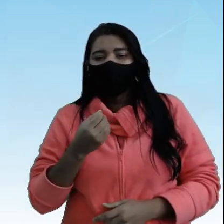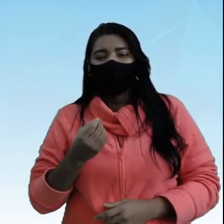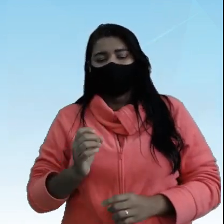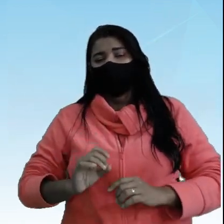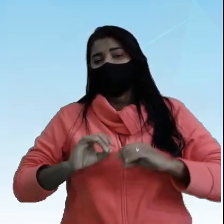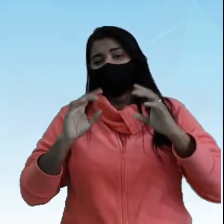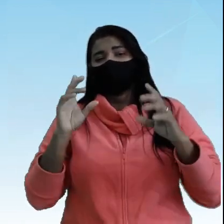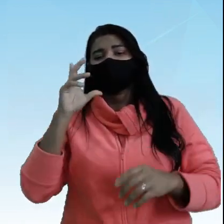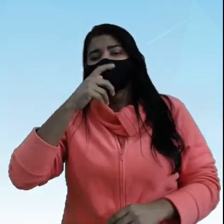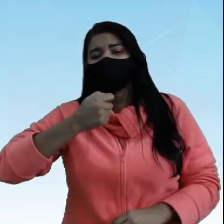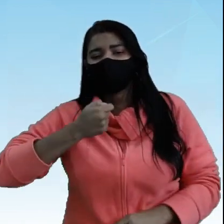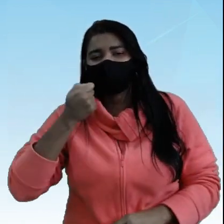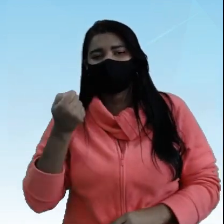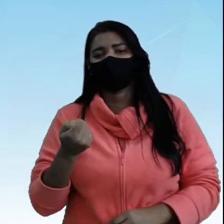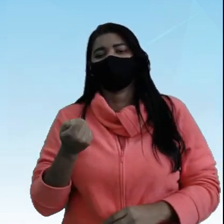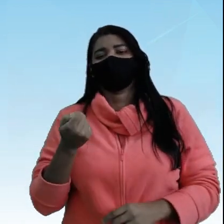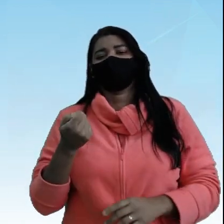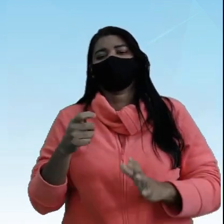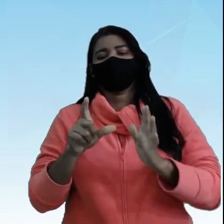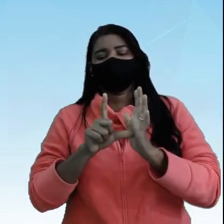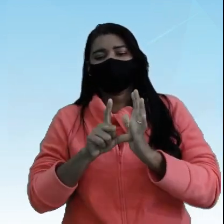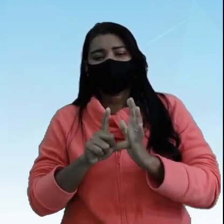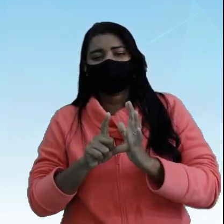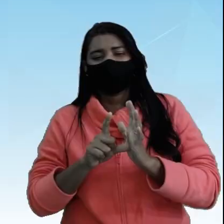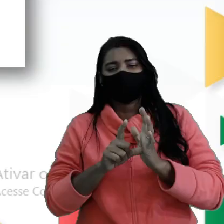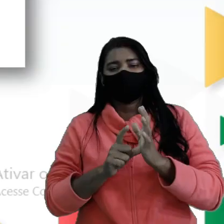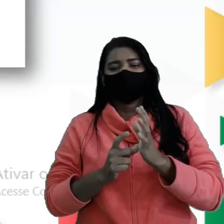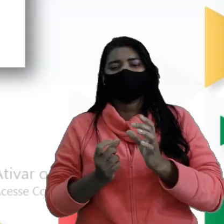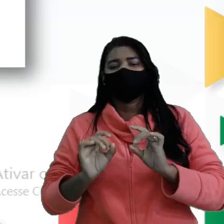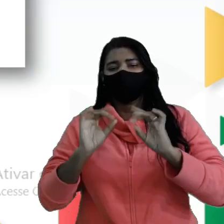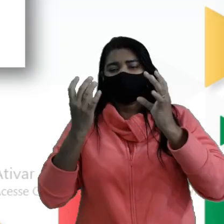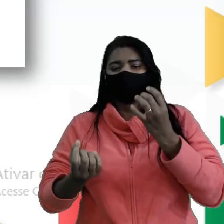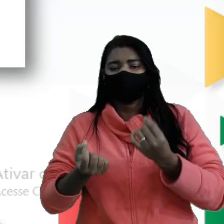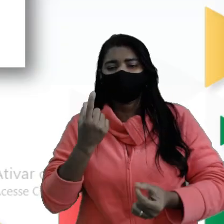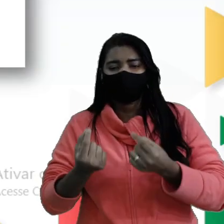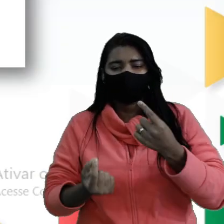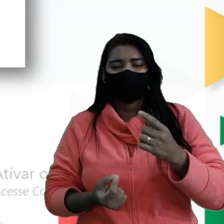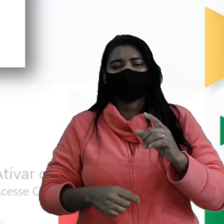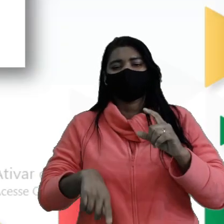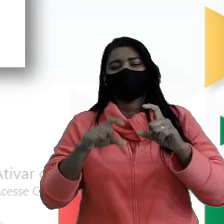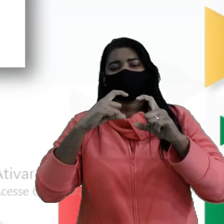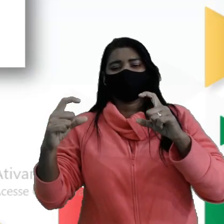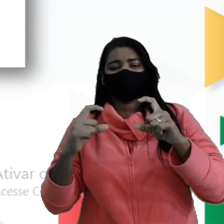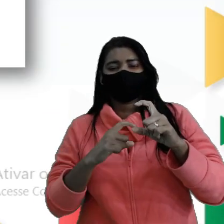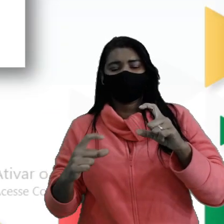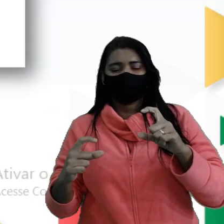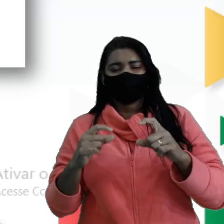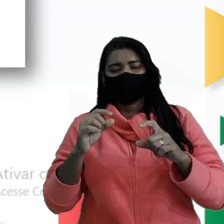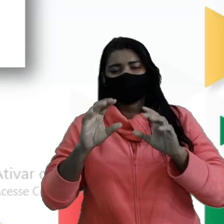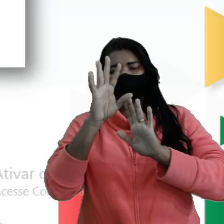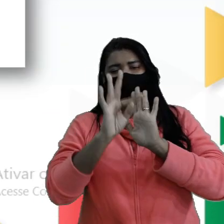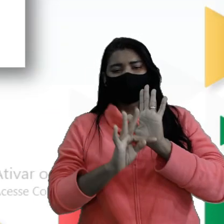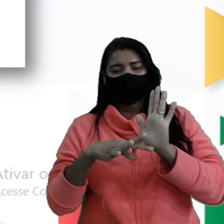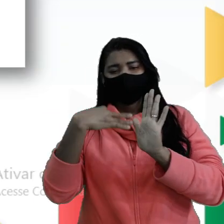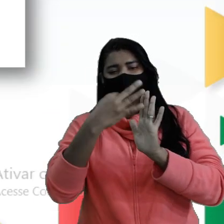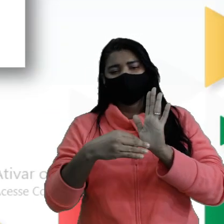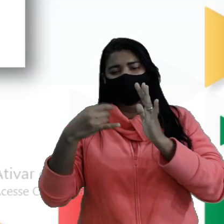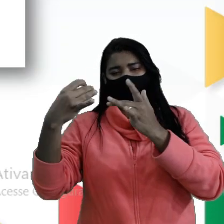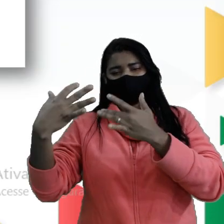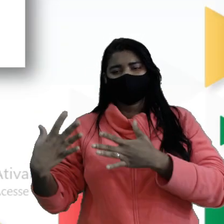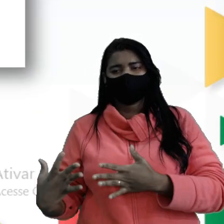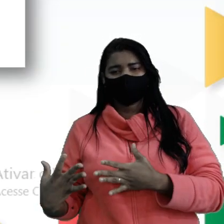mas justamente, voltando mais uma vez aqui ao texto, o que chama a atenção é justamente